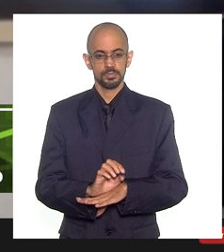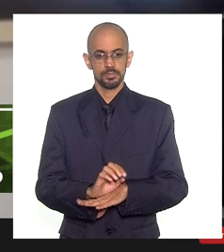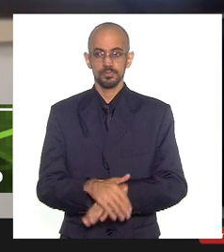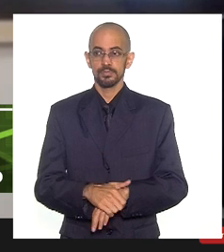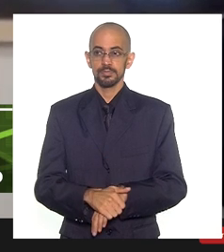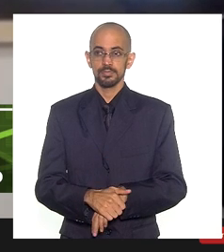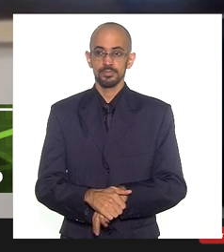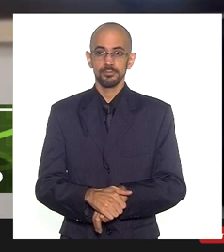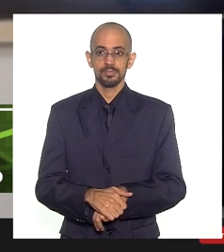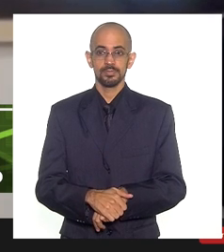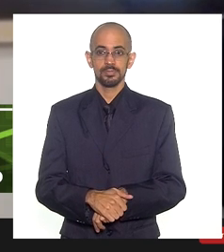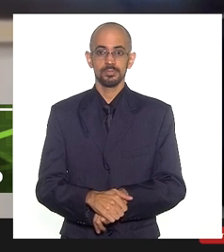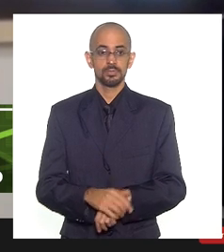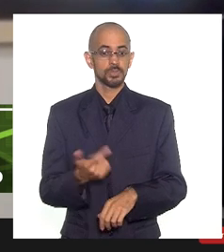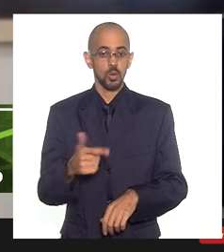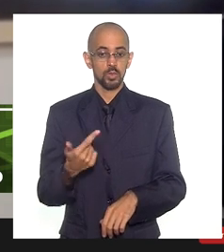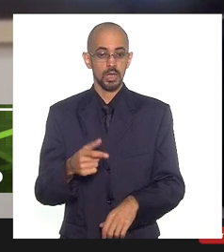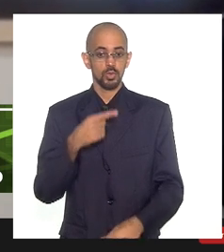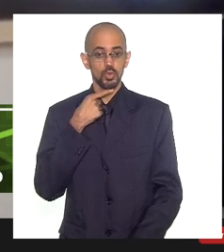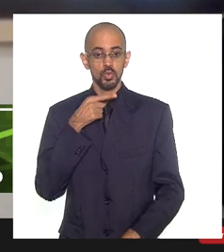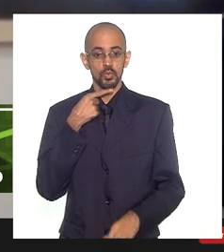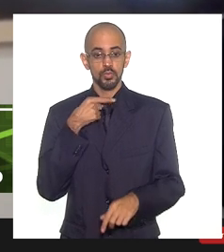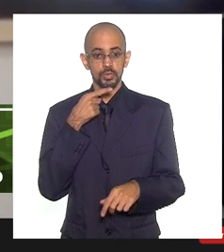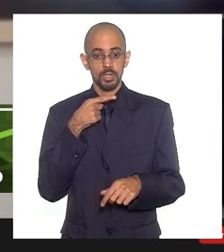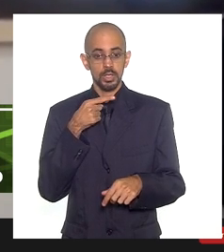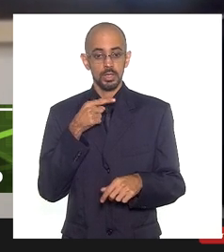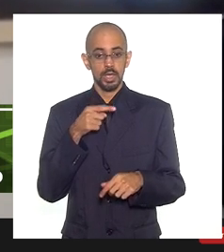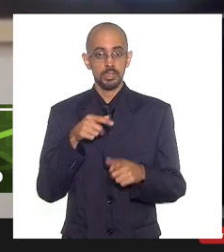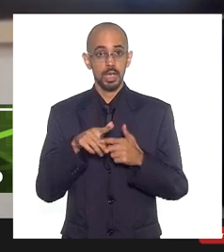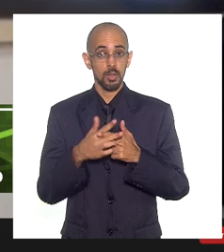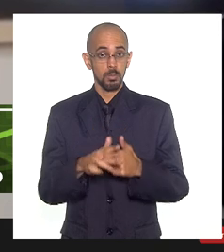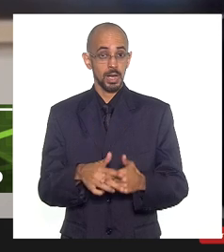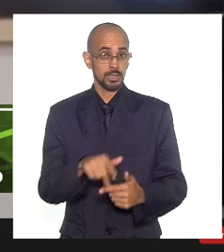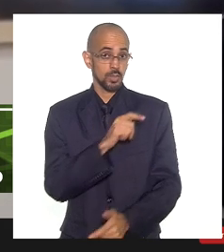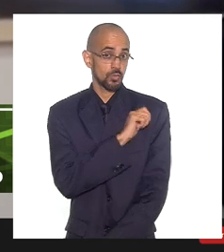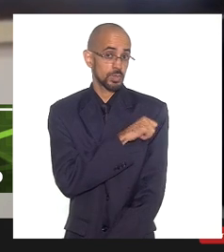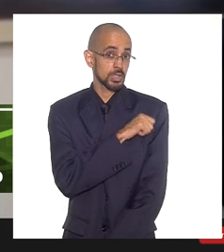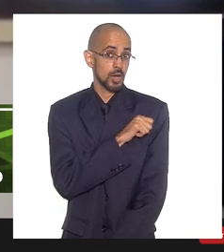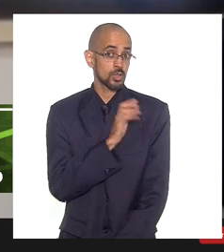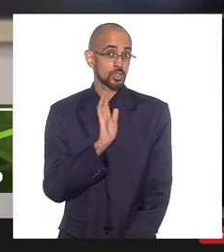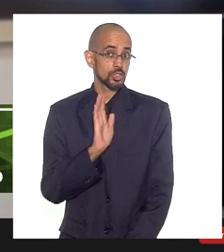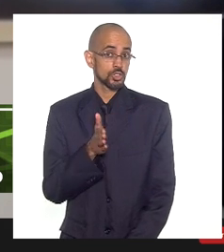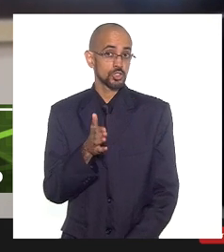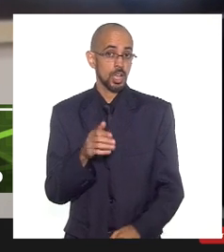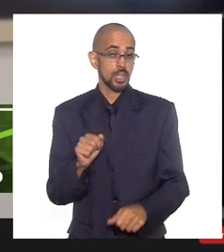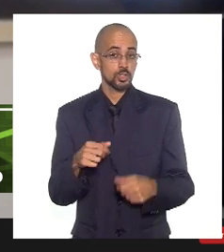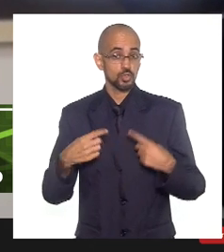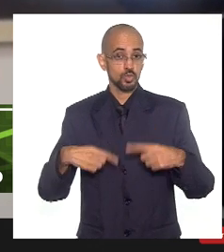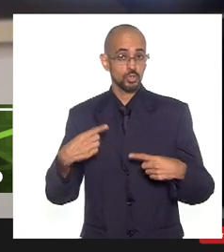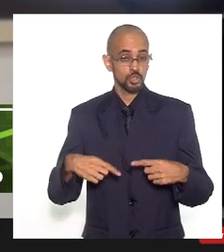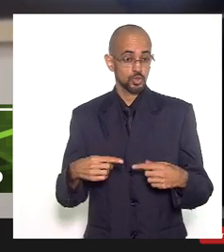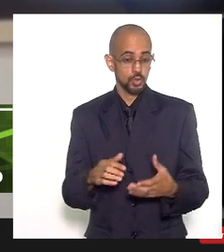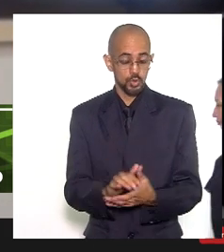Sem dúvida, a questão da recuperação fiscal, nós já discutimos isso aqui em outras